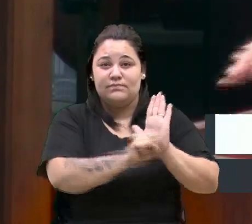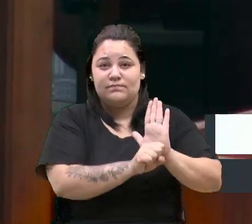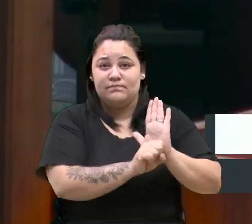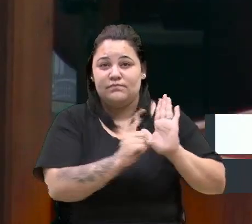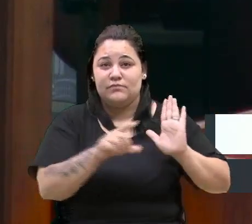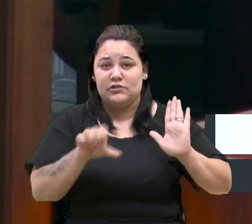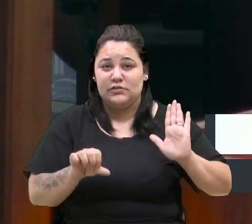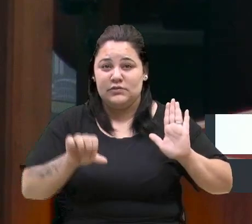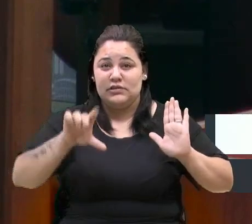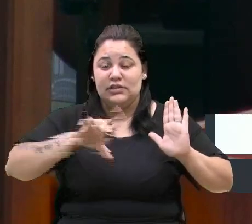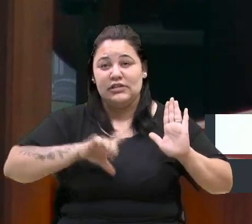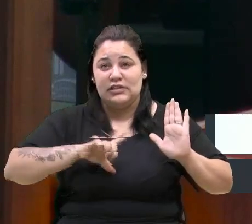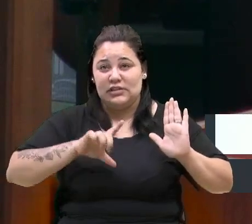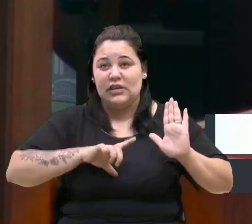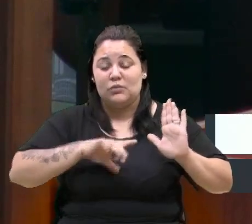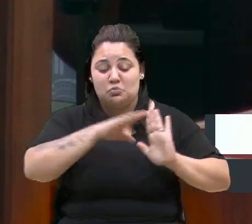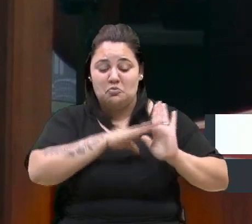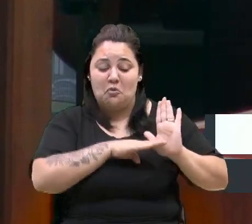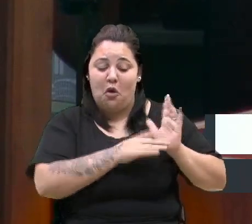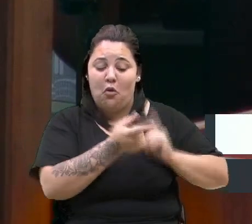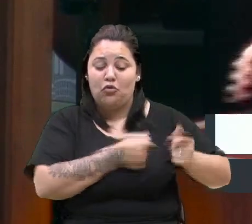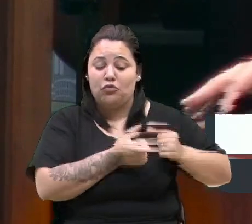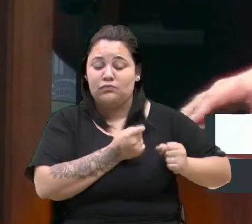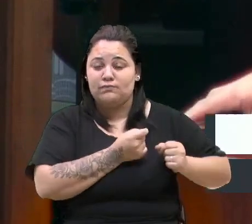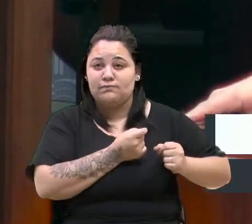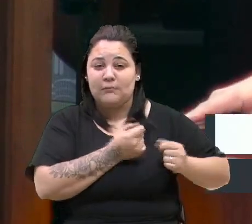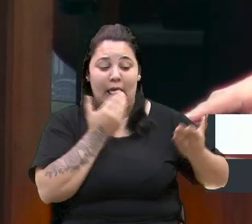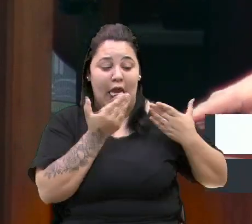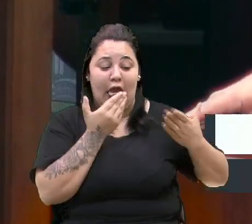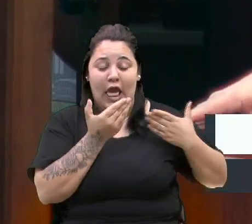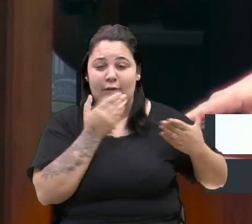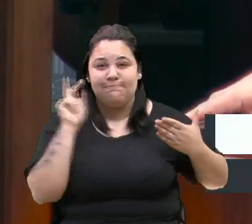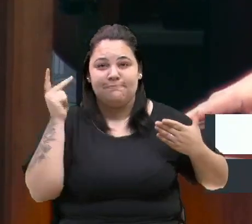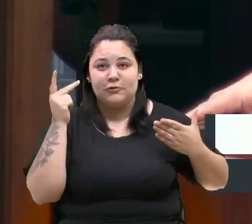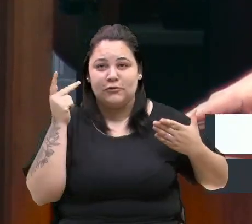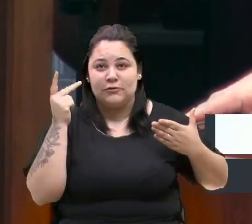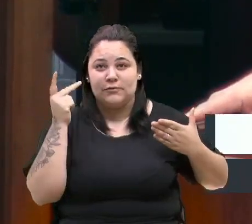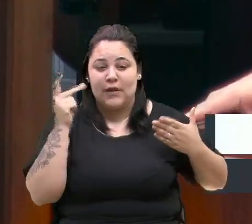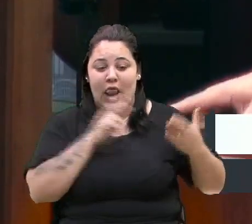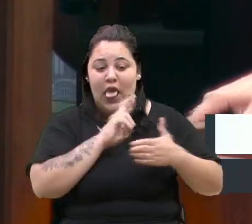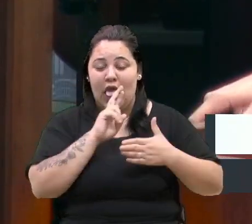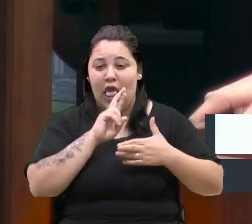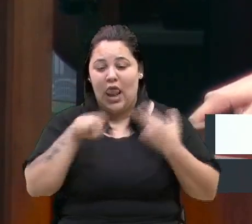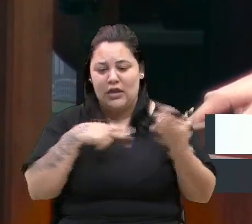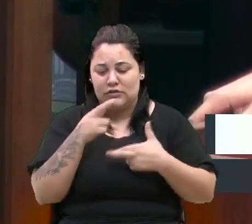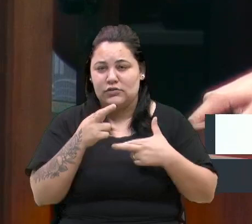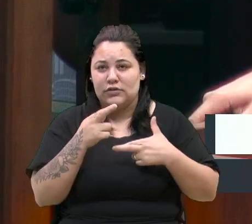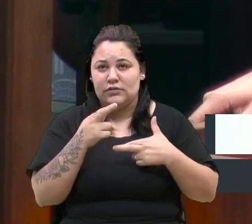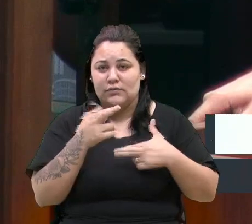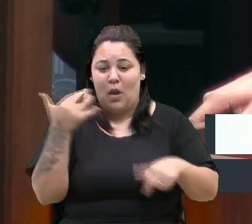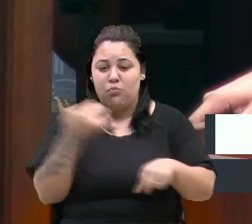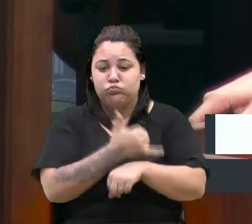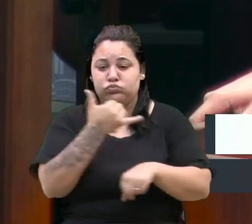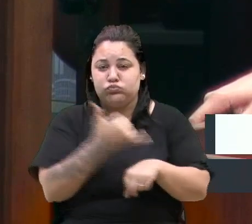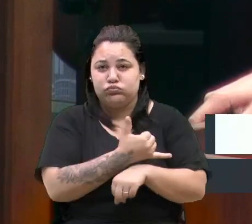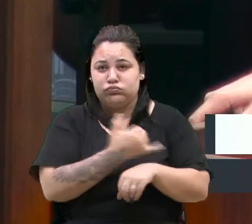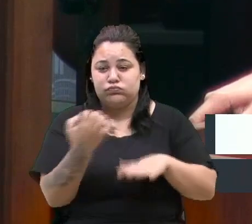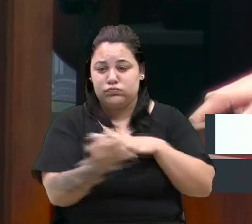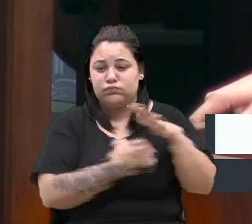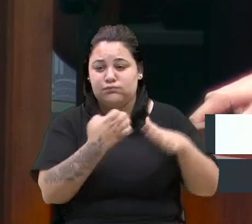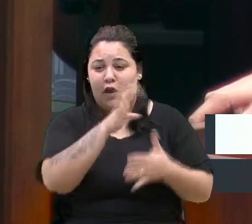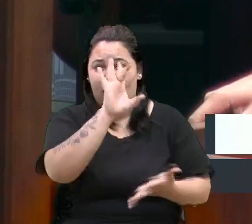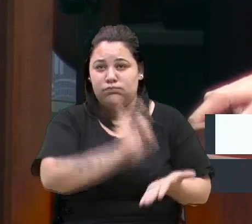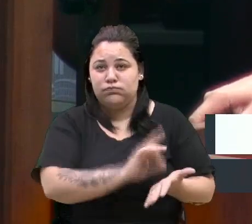matriz econômica, do ponto de vista da história, muito voltada à industrialização e ao polo metalmecânico.